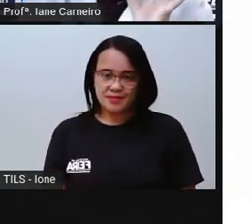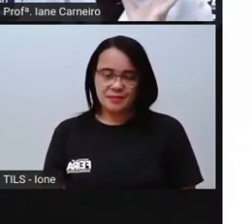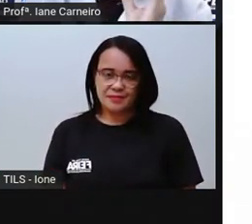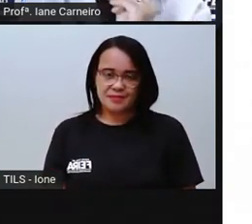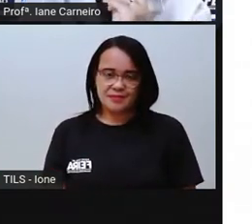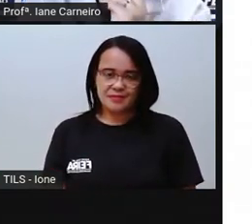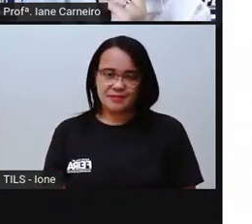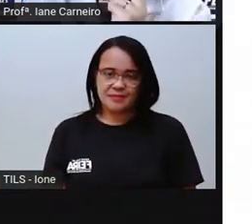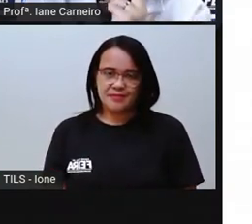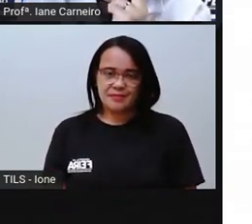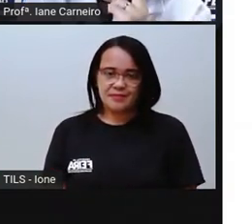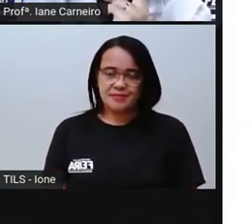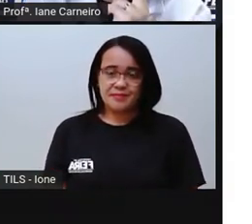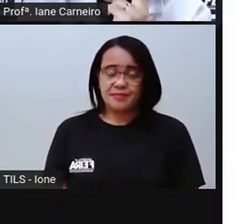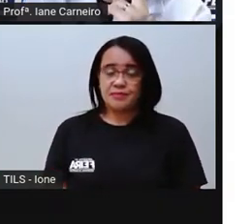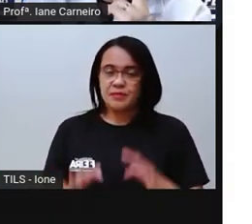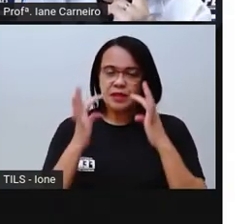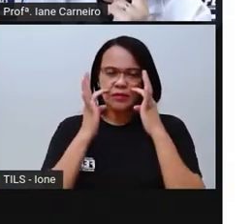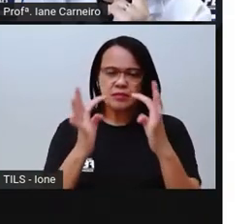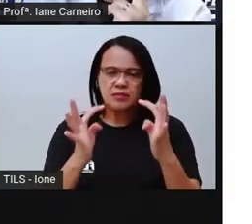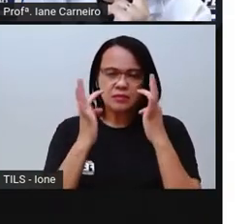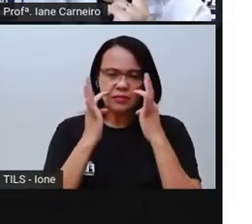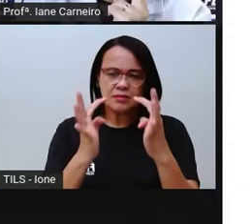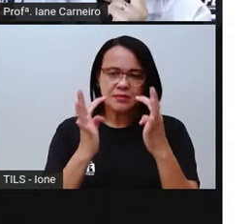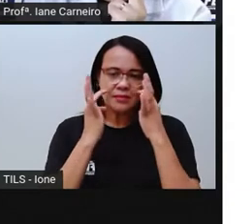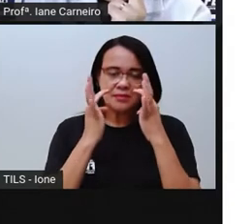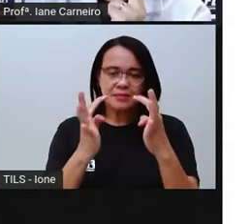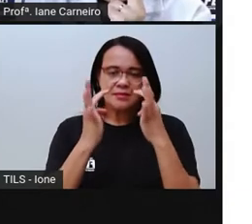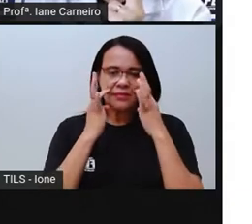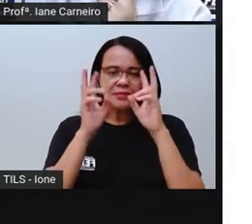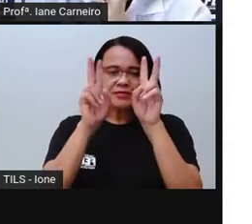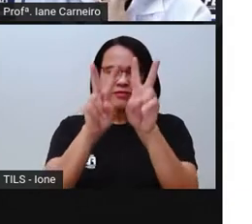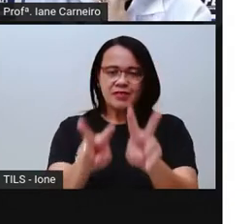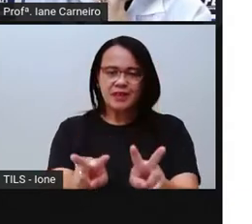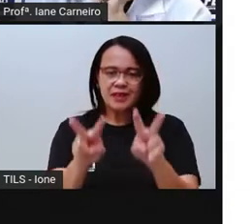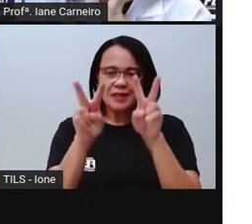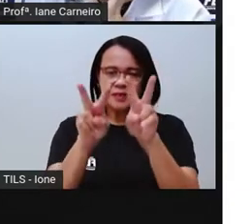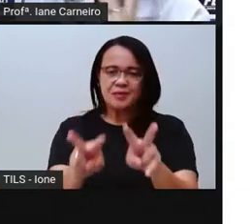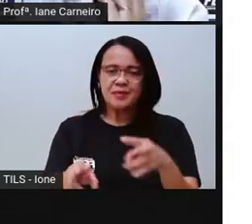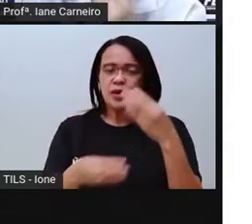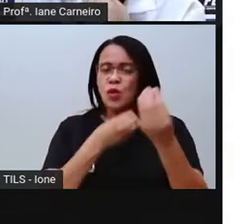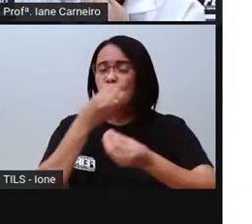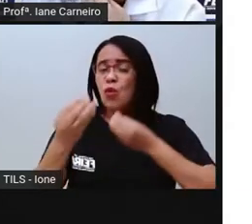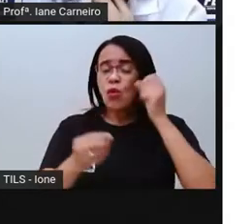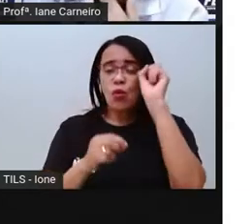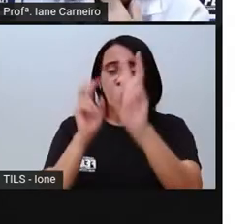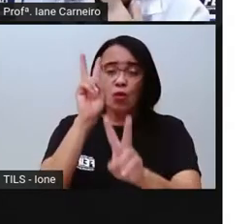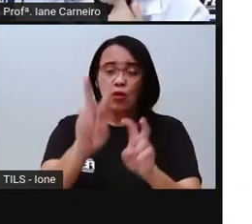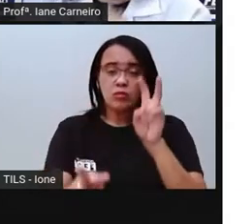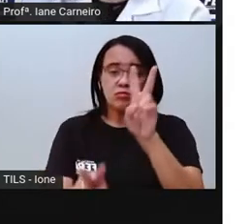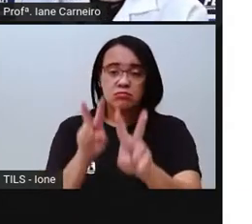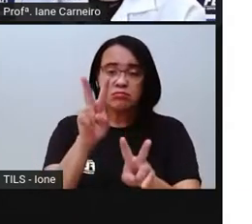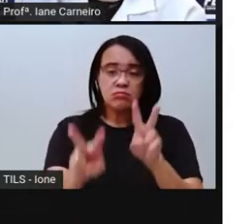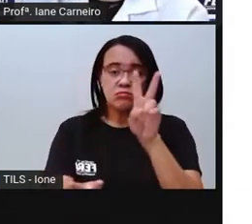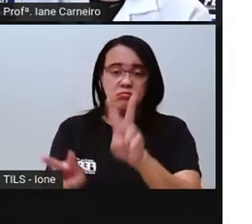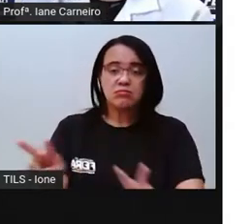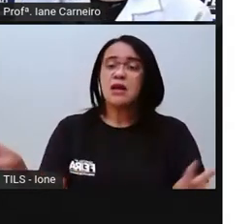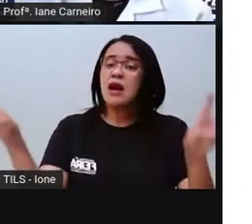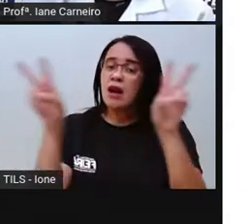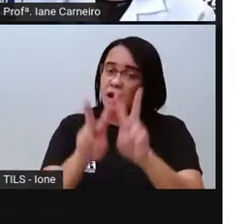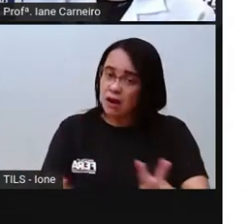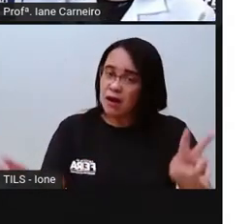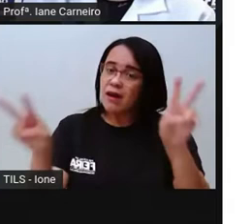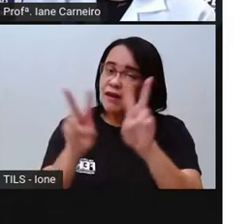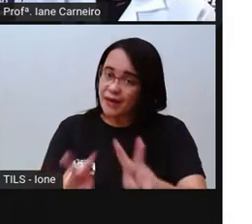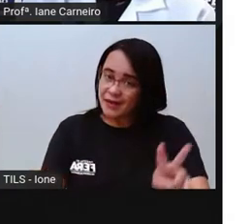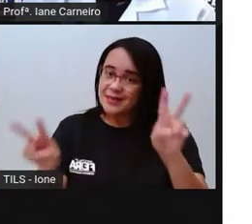façam esse exercício de olhar para a tela aí. Ó, o que é que vocês estão vendo nessa capa, né? Então, aquela, a